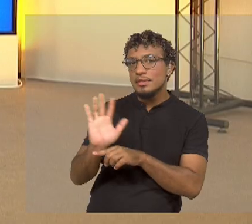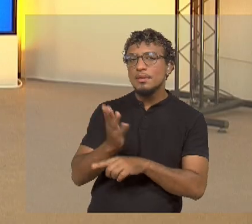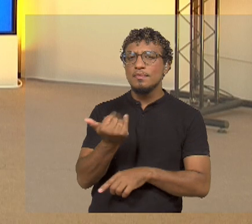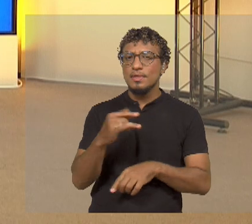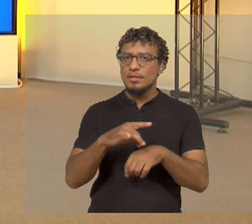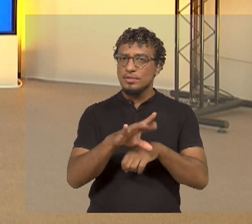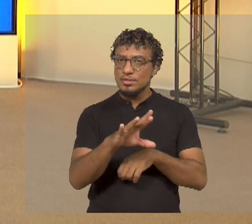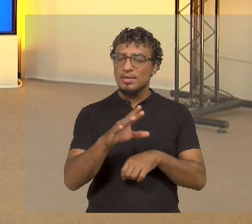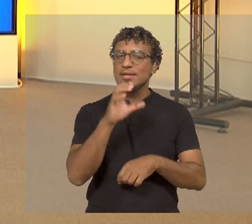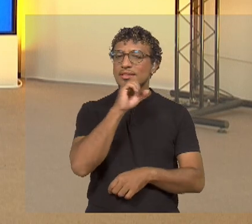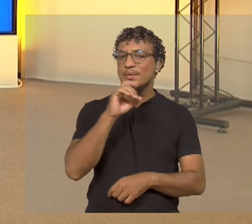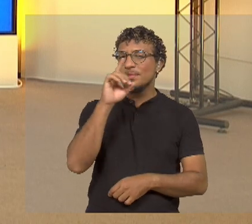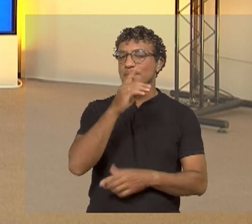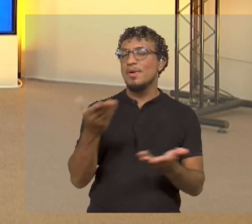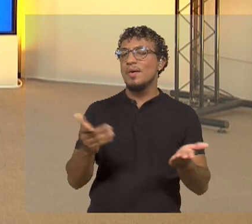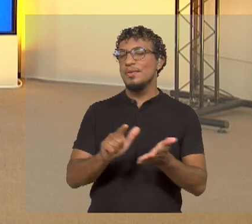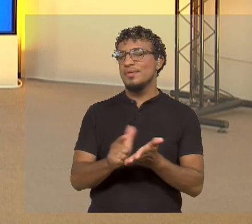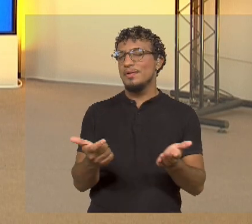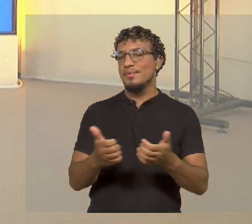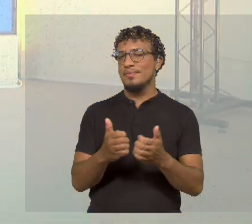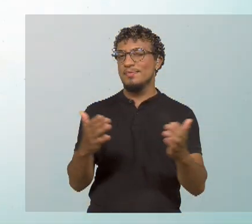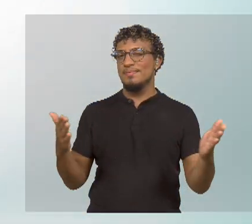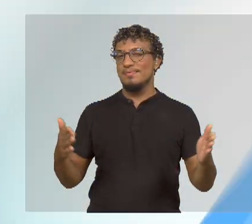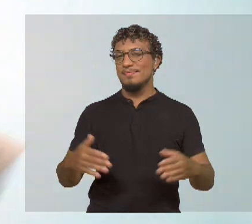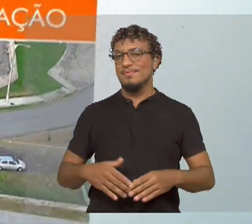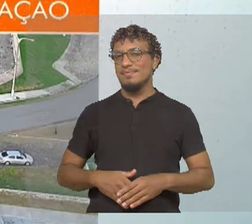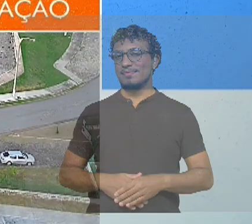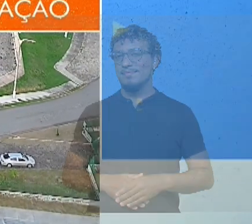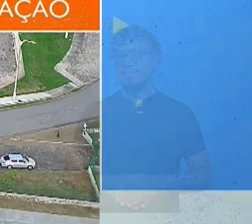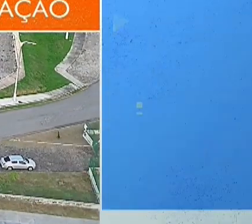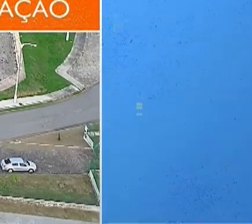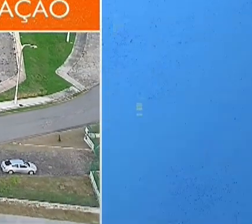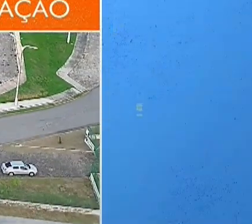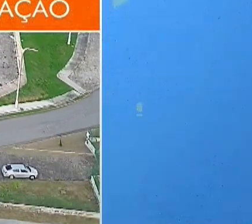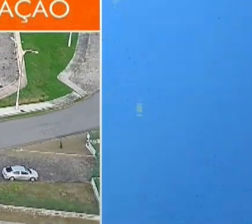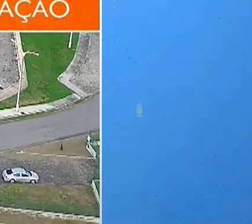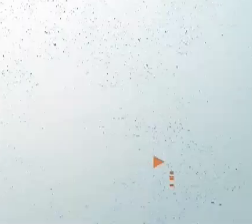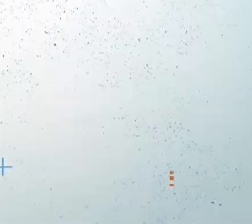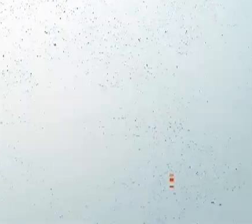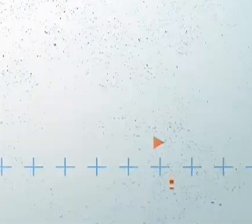semana. Nosso telejornal está no ar.